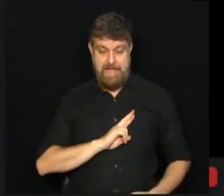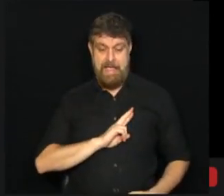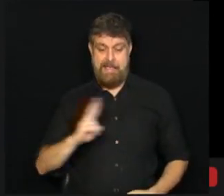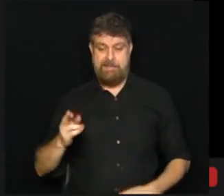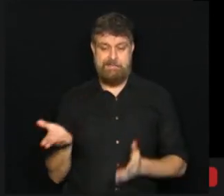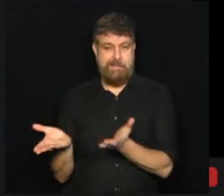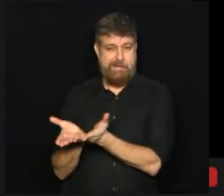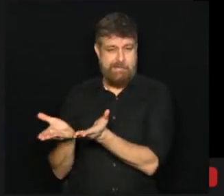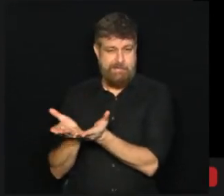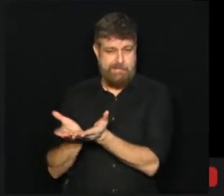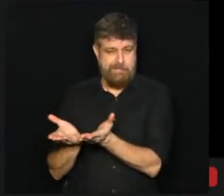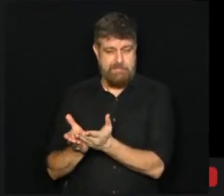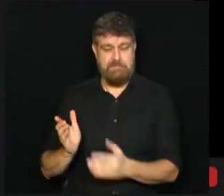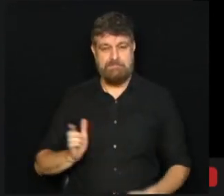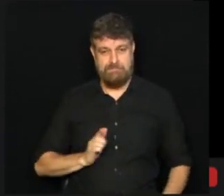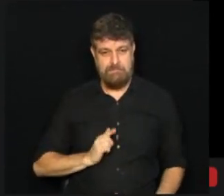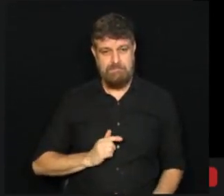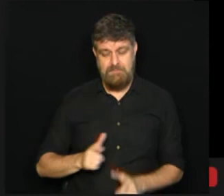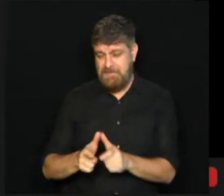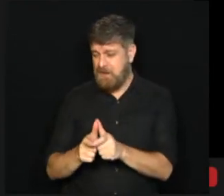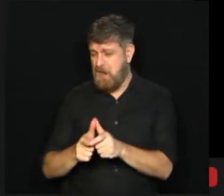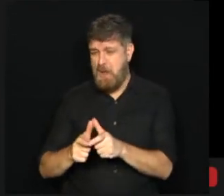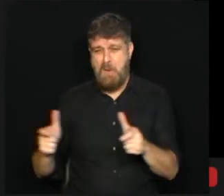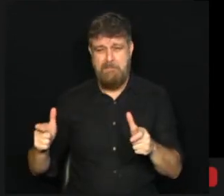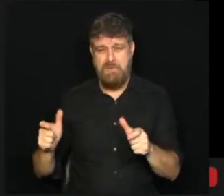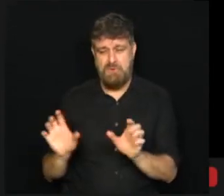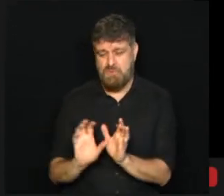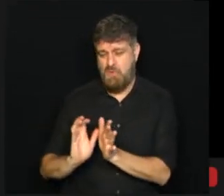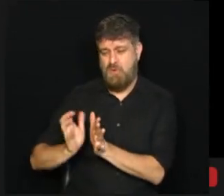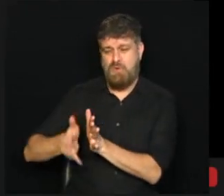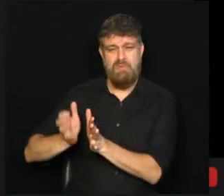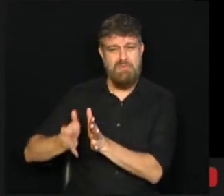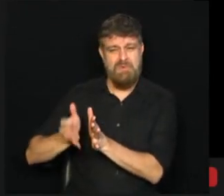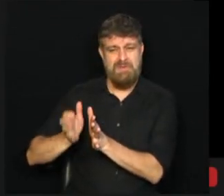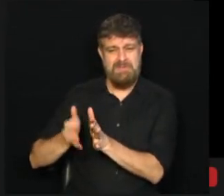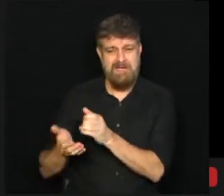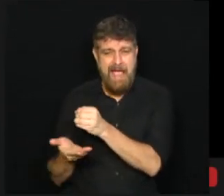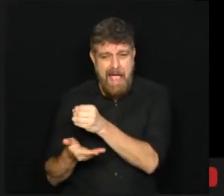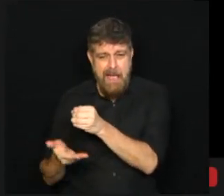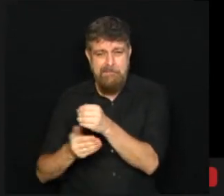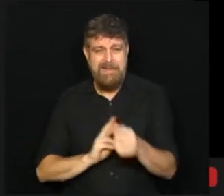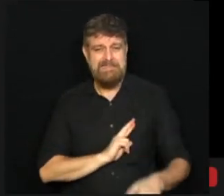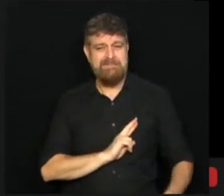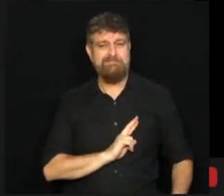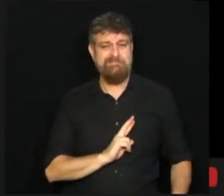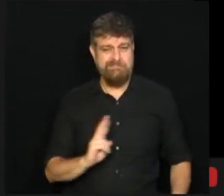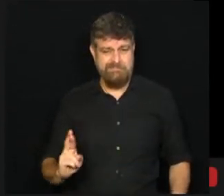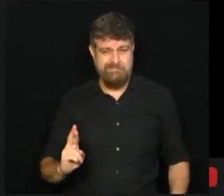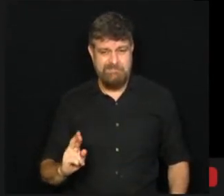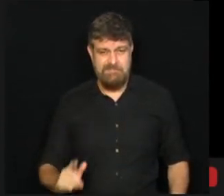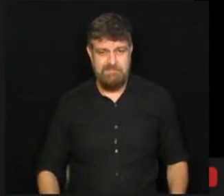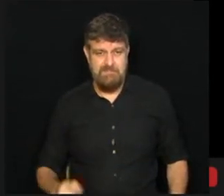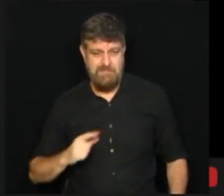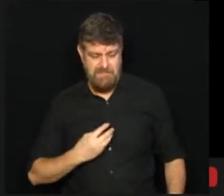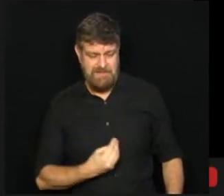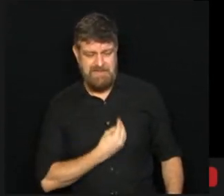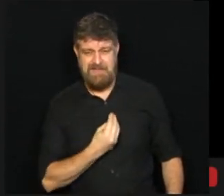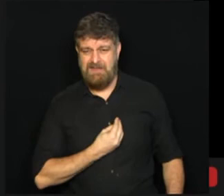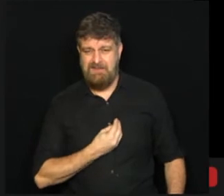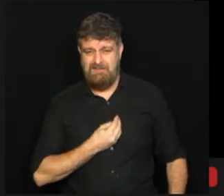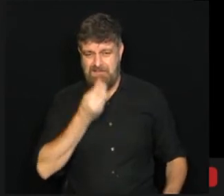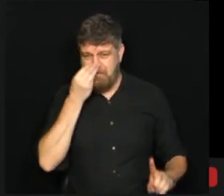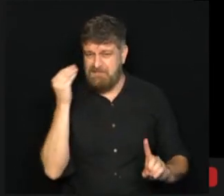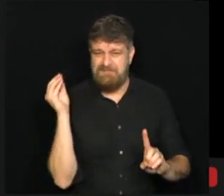Houve um crescimento de bancadas que, de uma forma ou de outra, desprezam a vida, não têm um